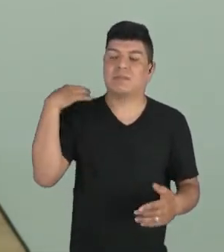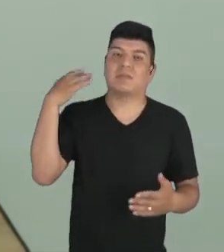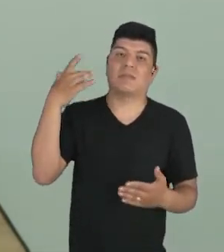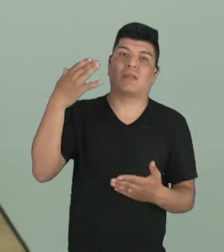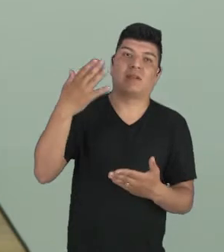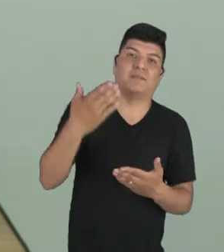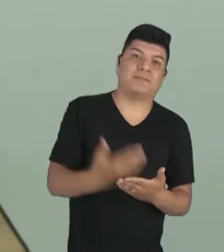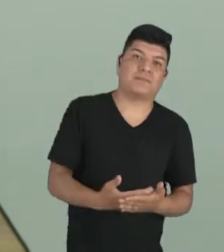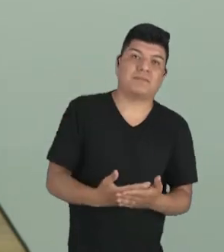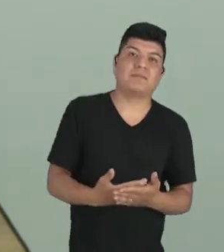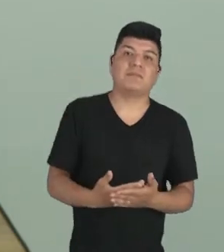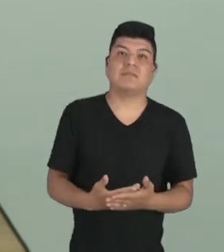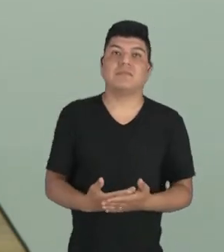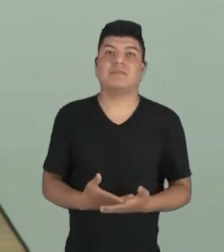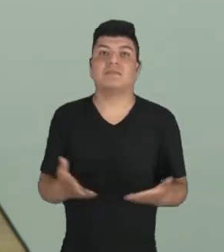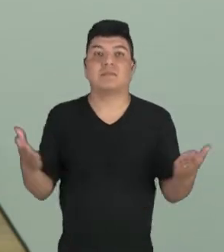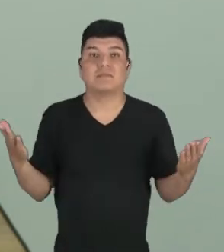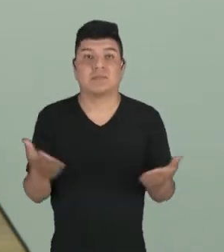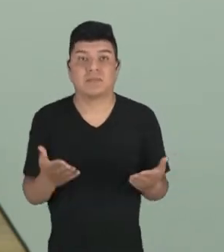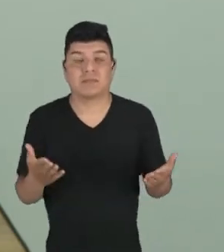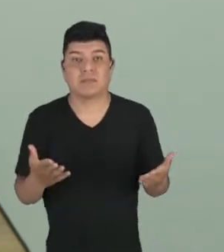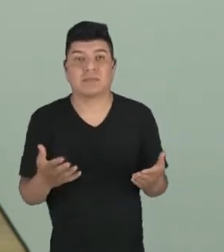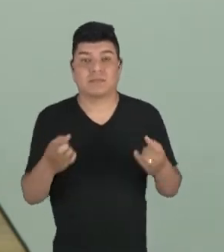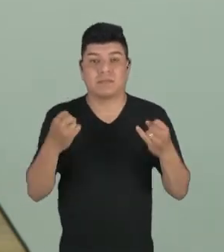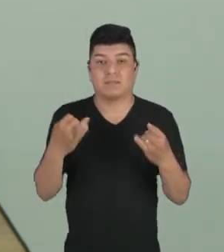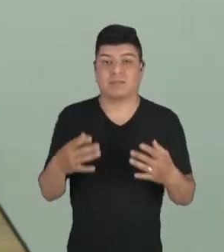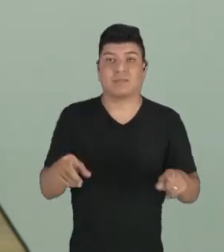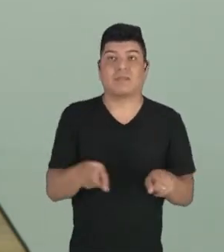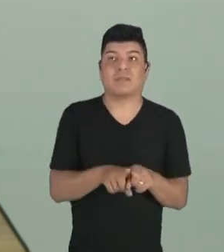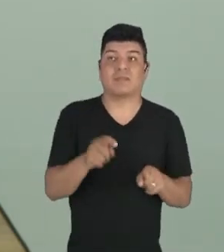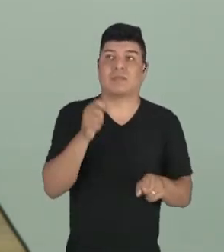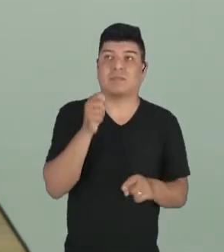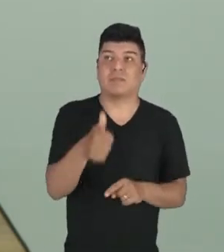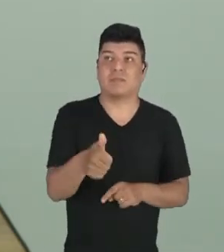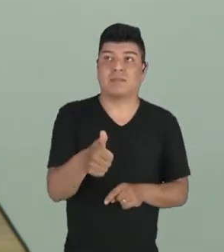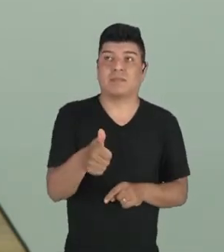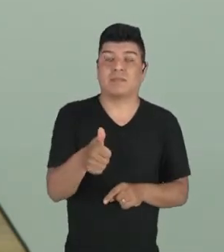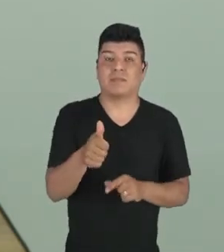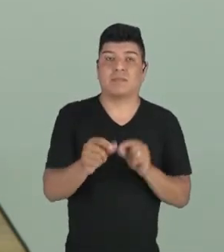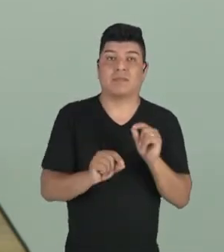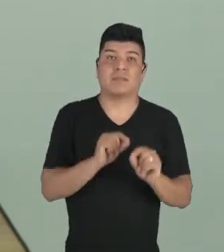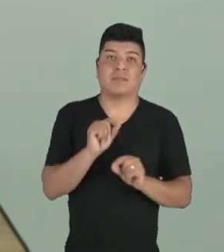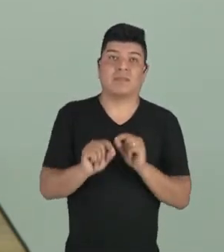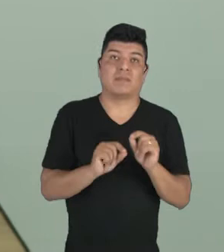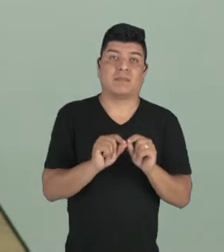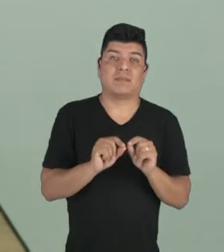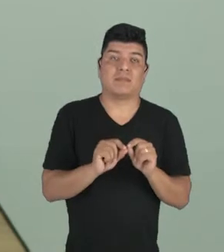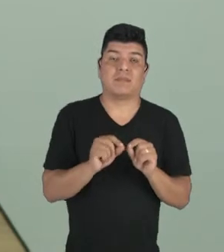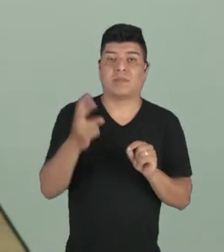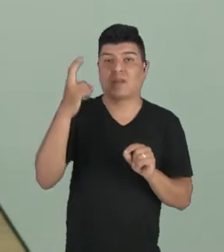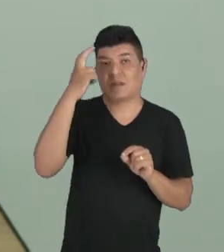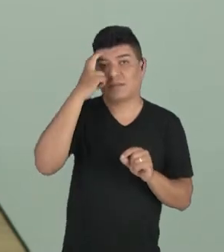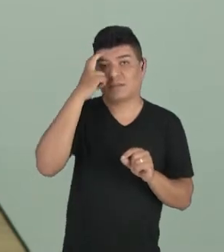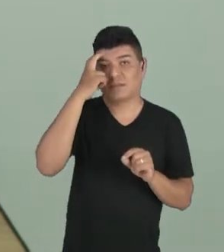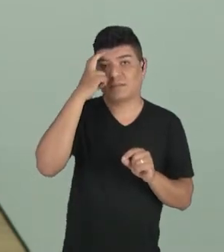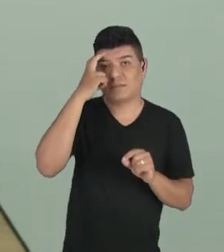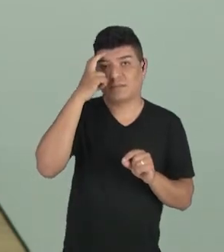hoje. E agora nós vamos falar também um pouco sobre a